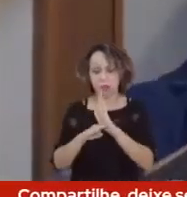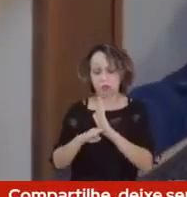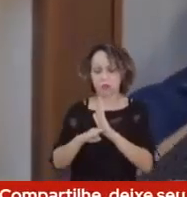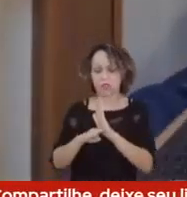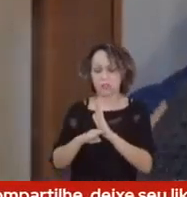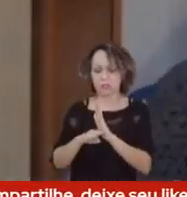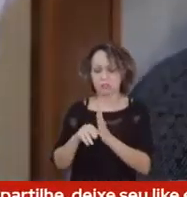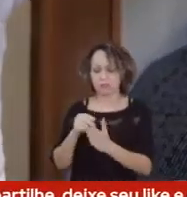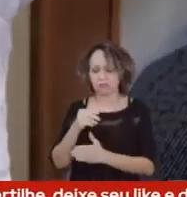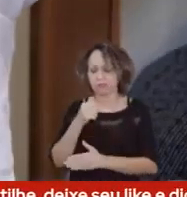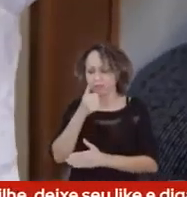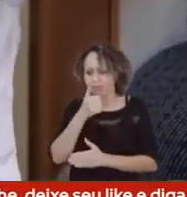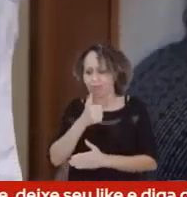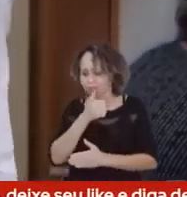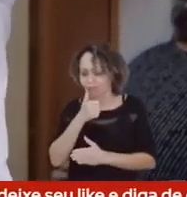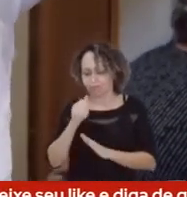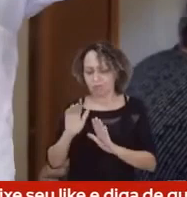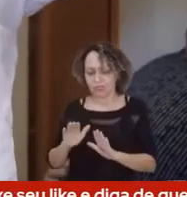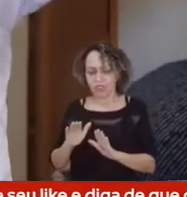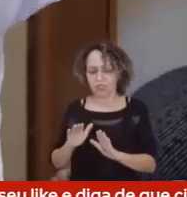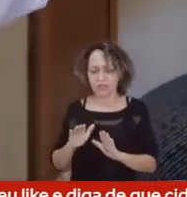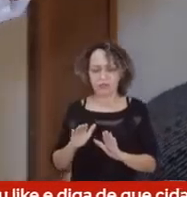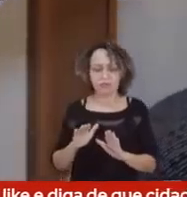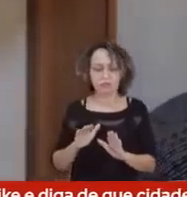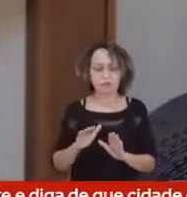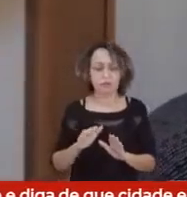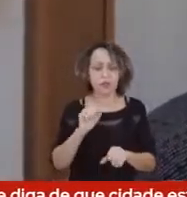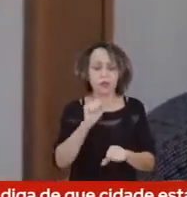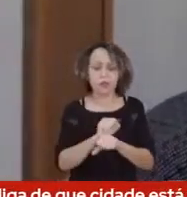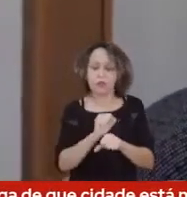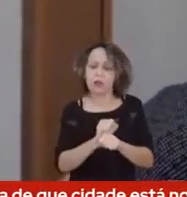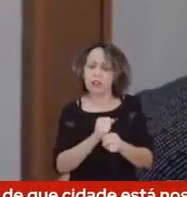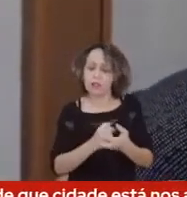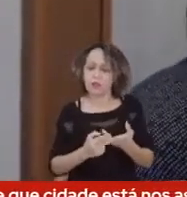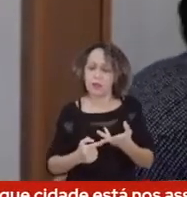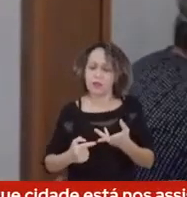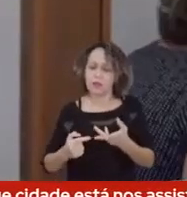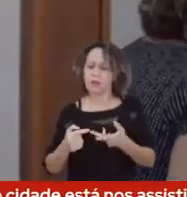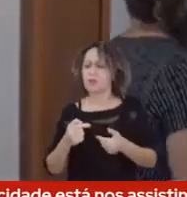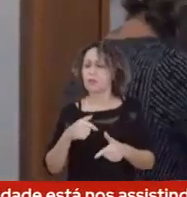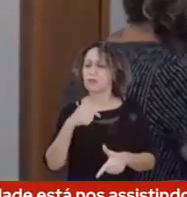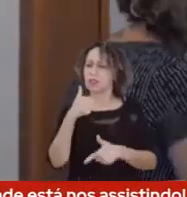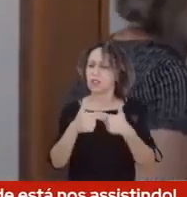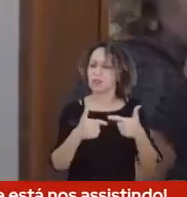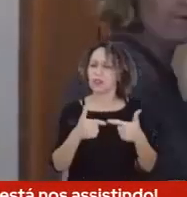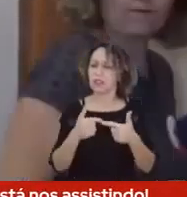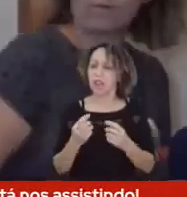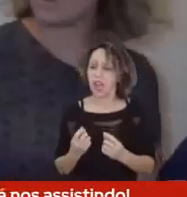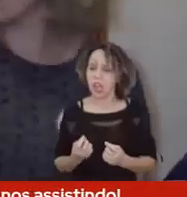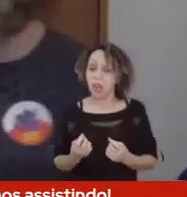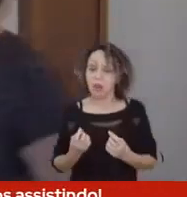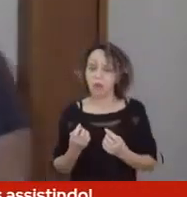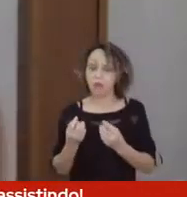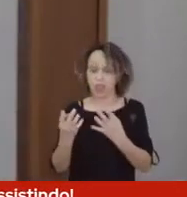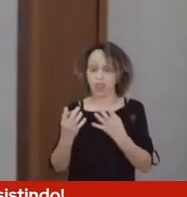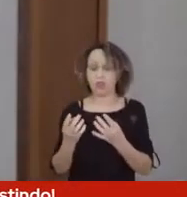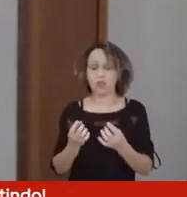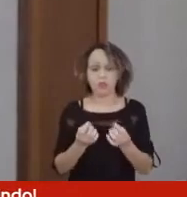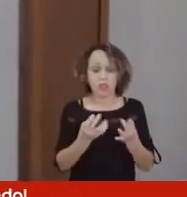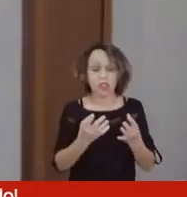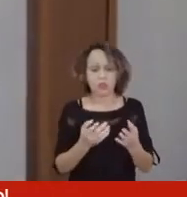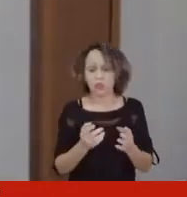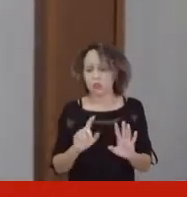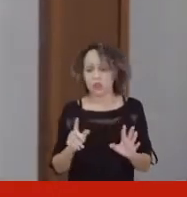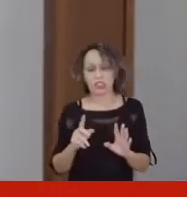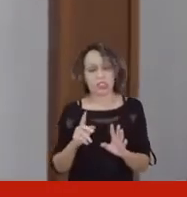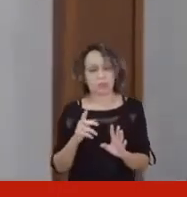produzir uma série de unidades que deveriam estar produzindo e eu vendo o que eu não deveria estar vendendo, com base numa projeção muito baixa, e